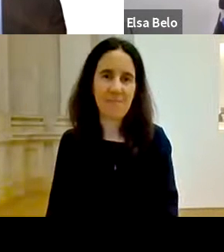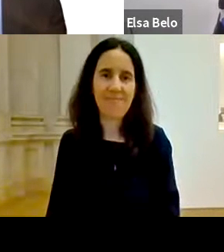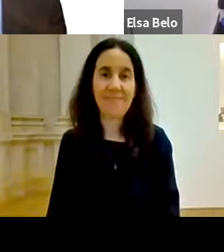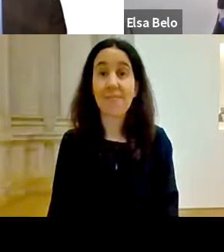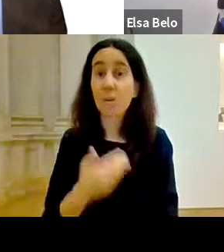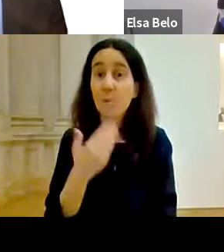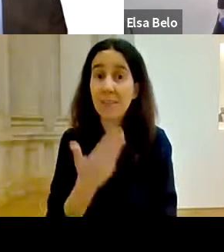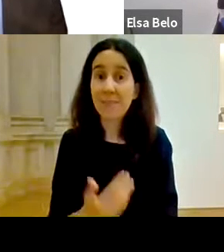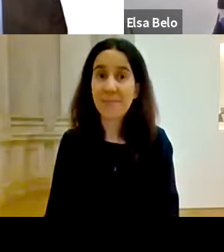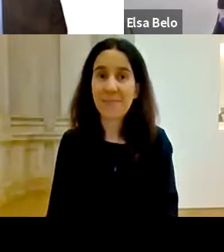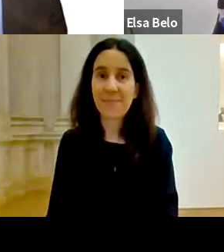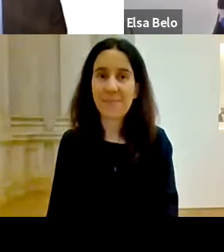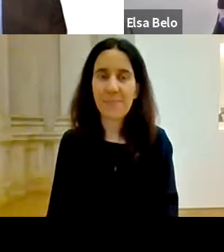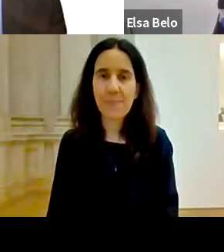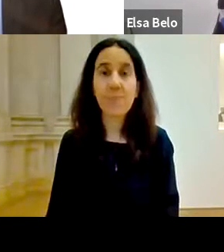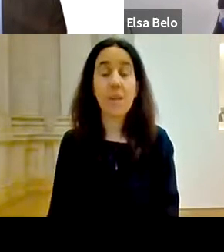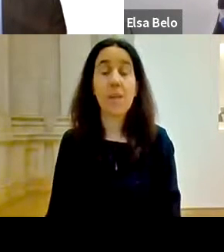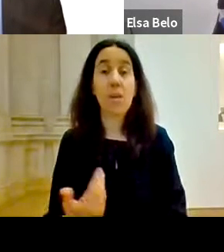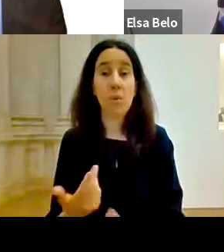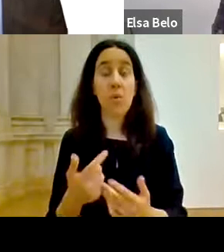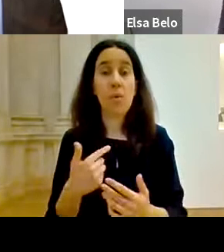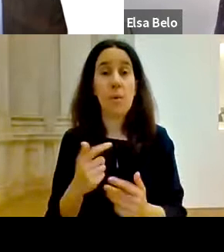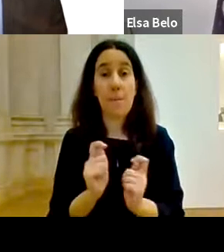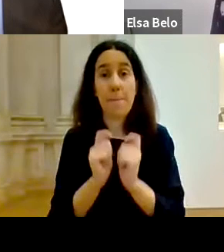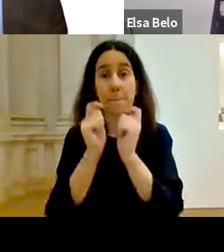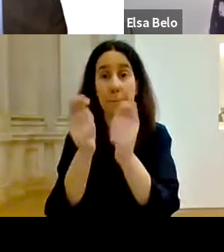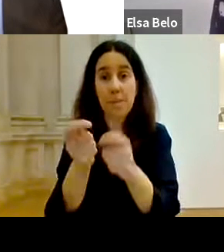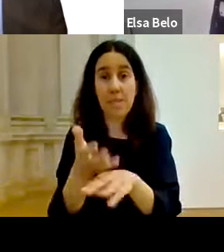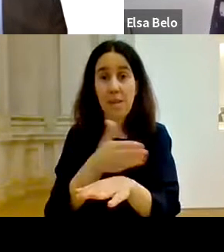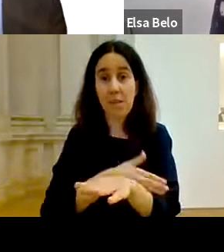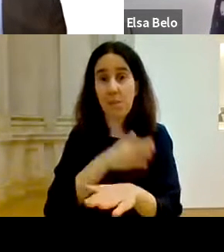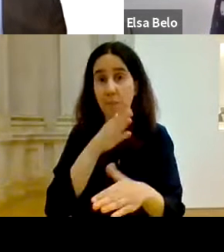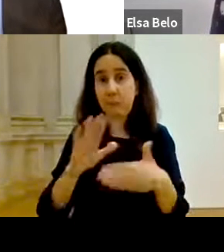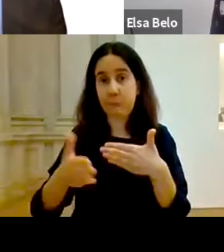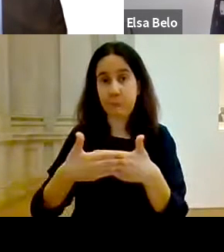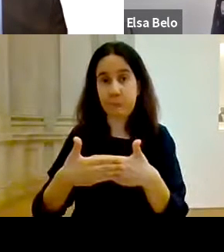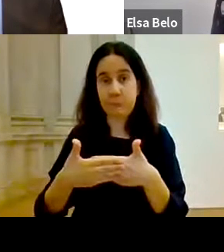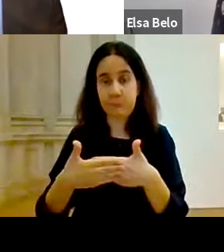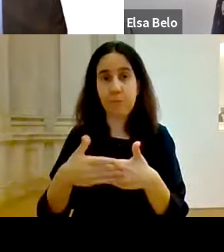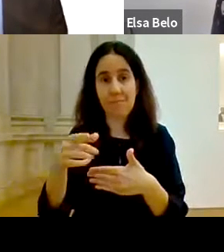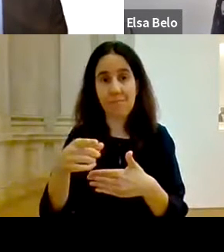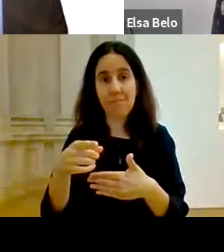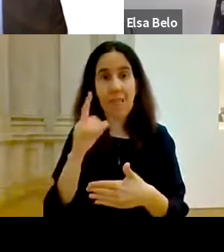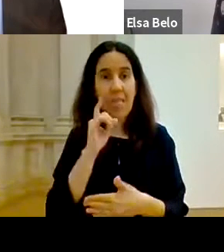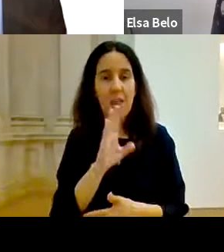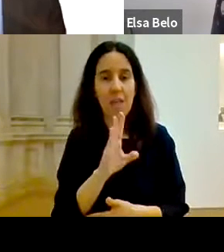Obrigada. Eu, antes de passar a palavra para encerramento aqui da Jesus,